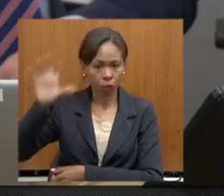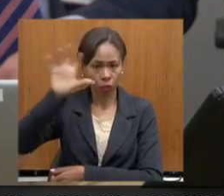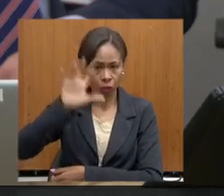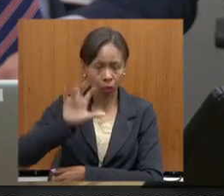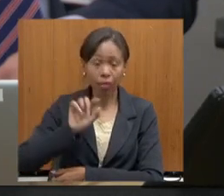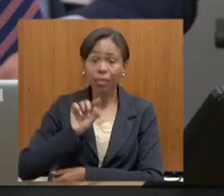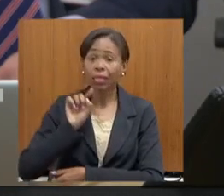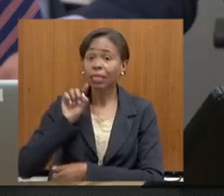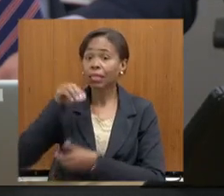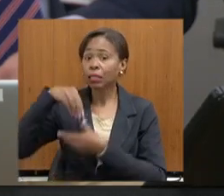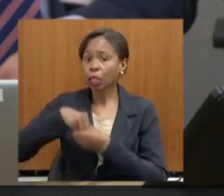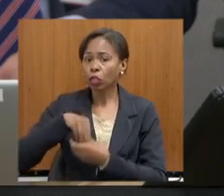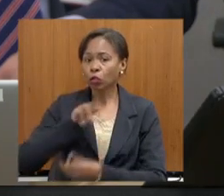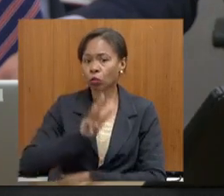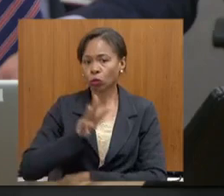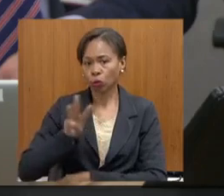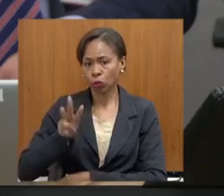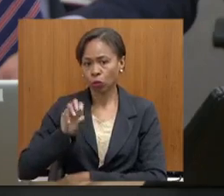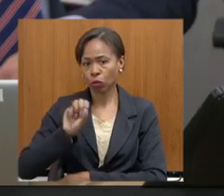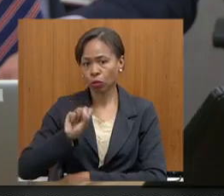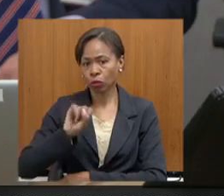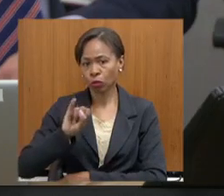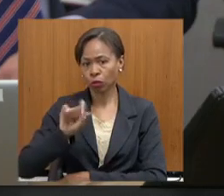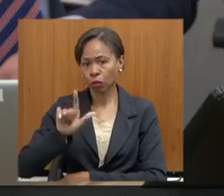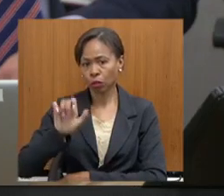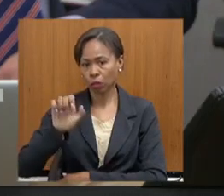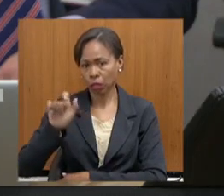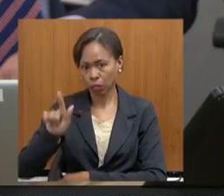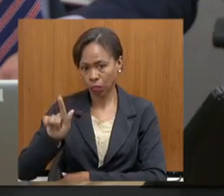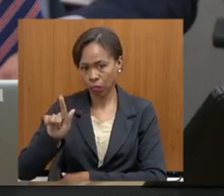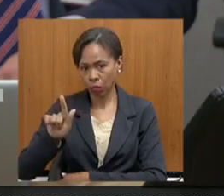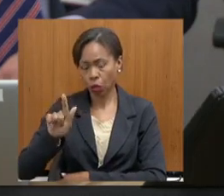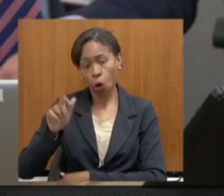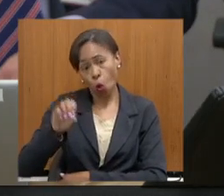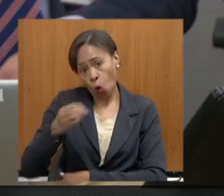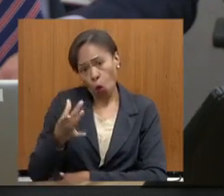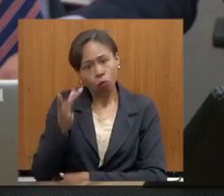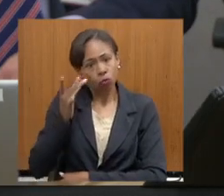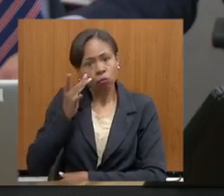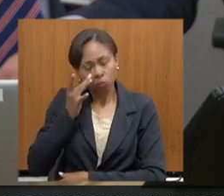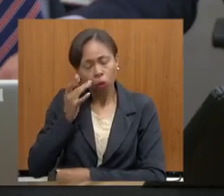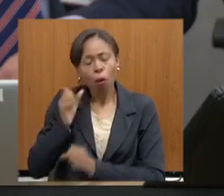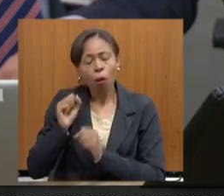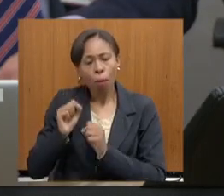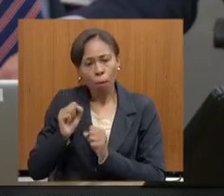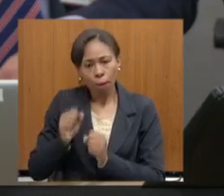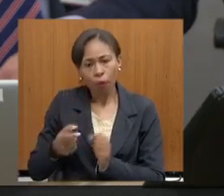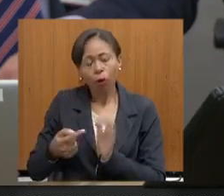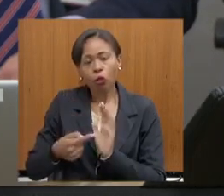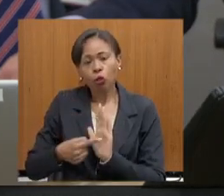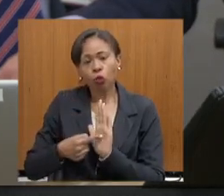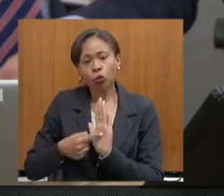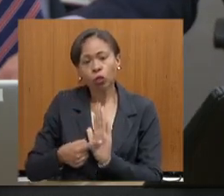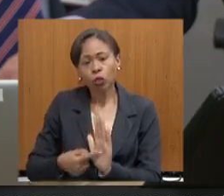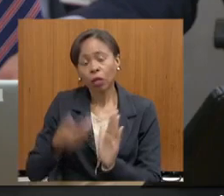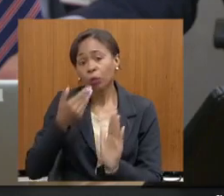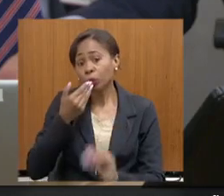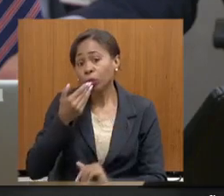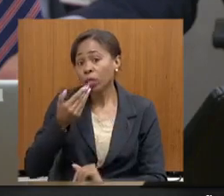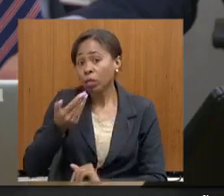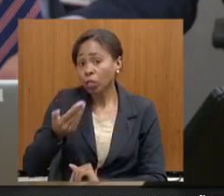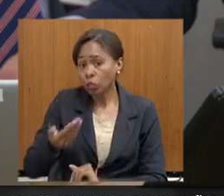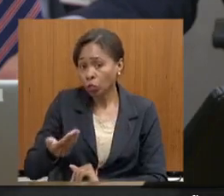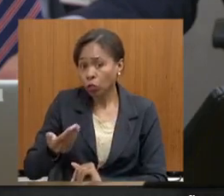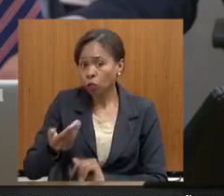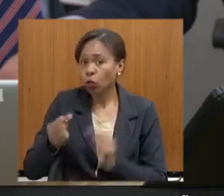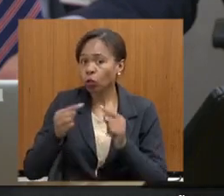desse legis ou pessoalmente requerimentos contendo recomendações referentes